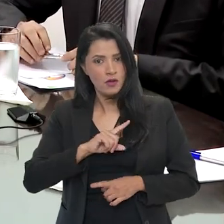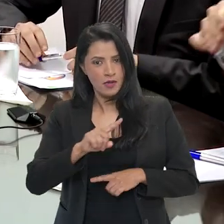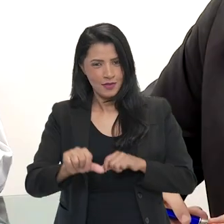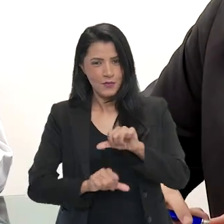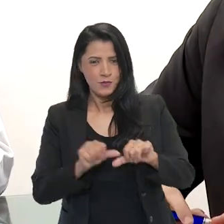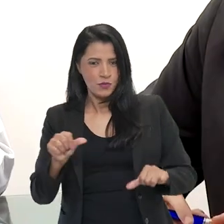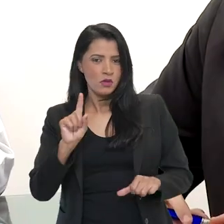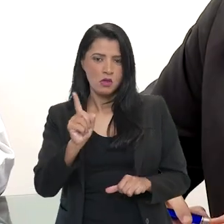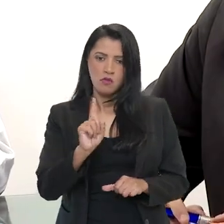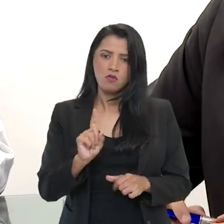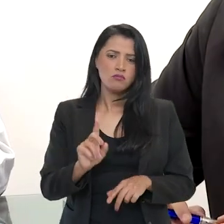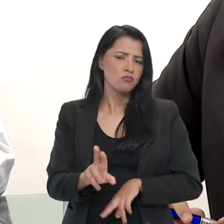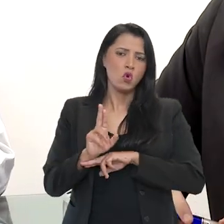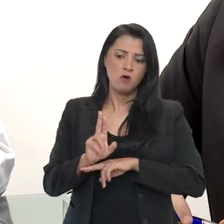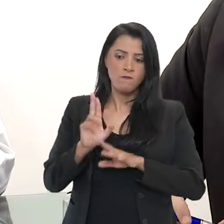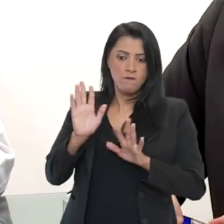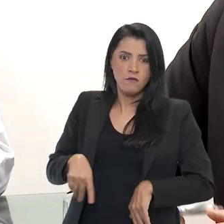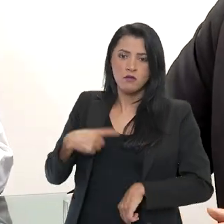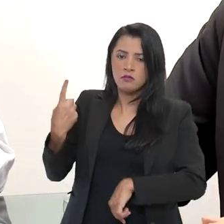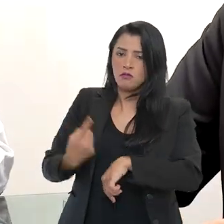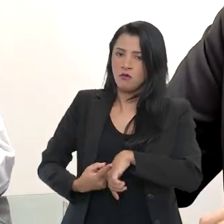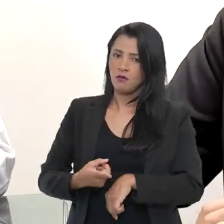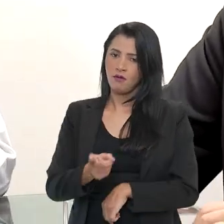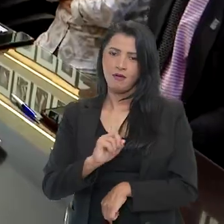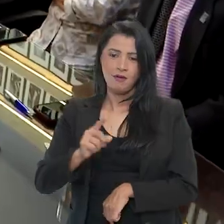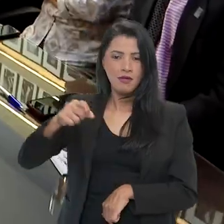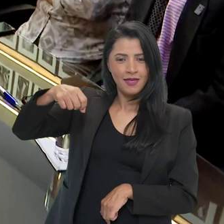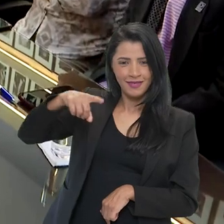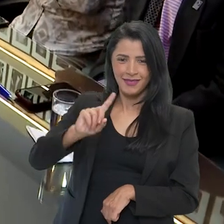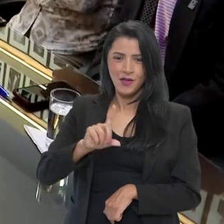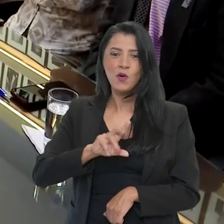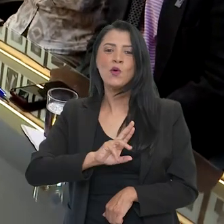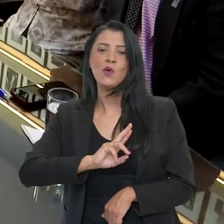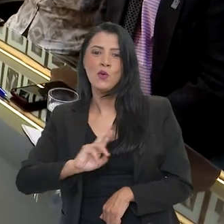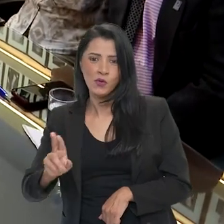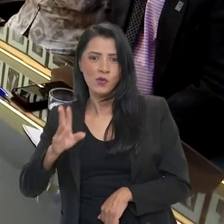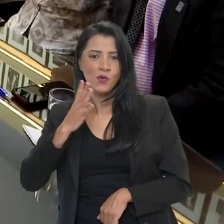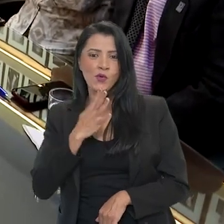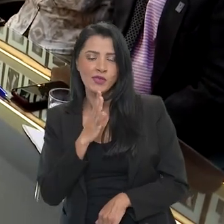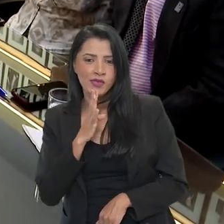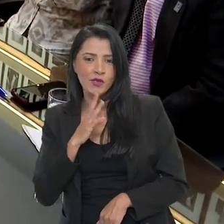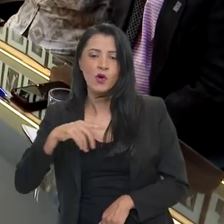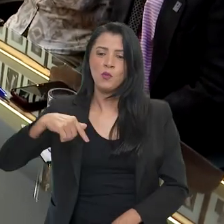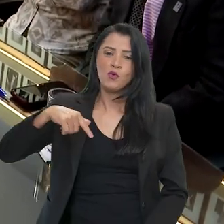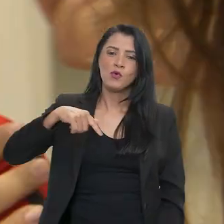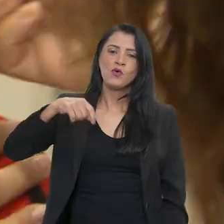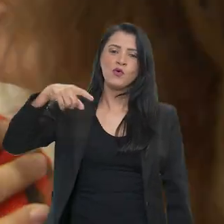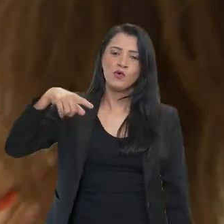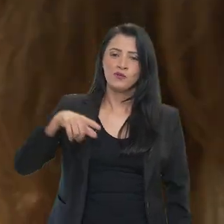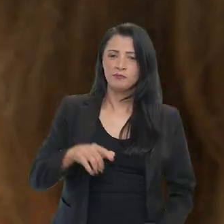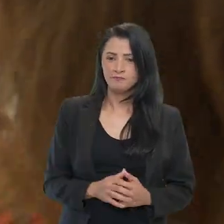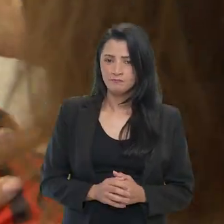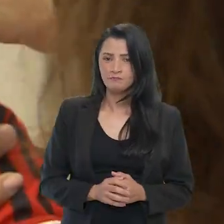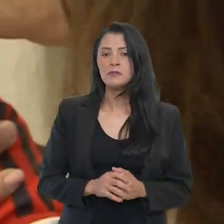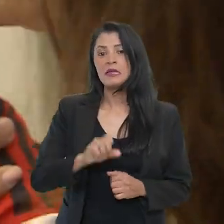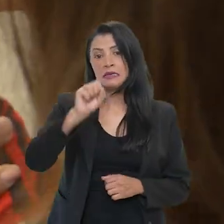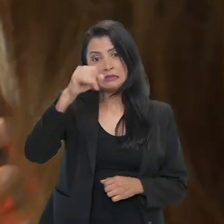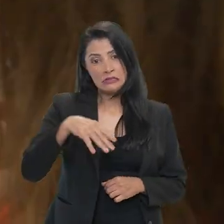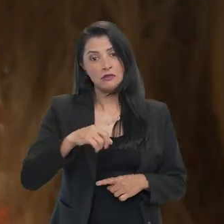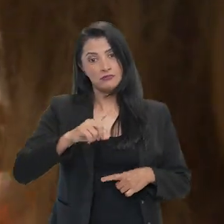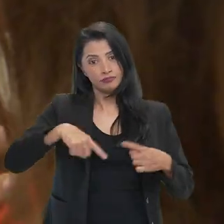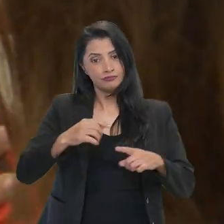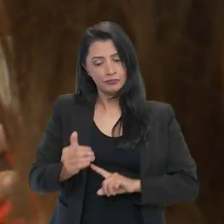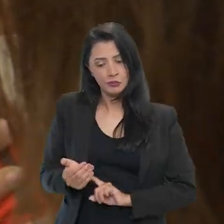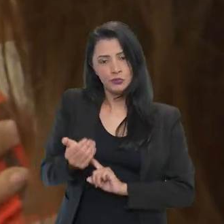Essa atualização não representa o fim imediato do imunizante da versão popularmente conhecida como gotinha, e sim